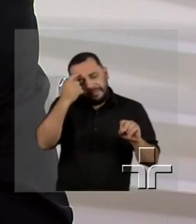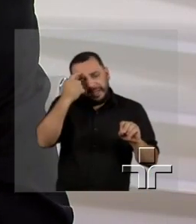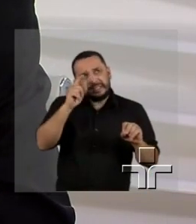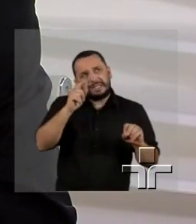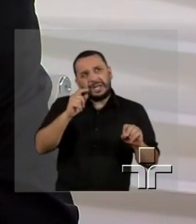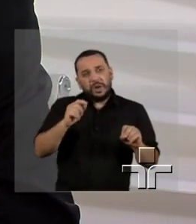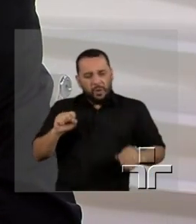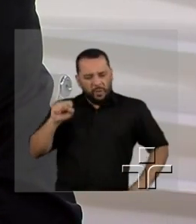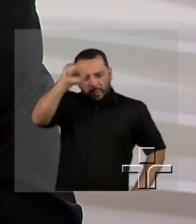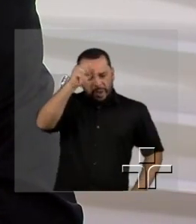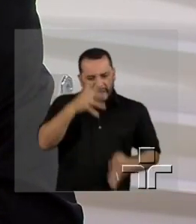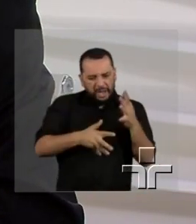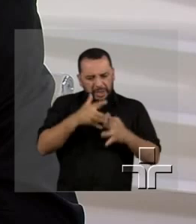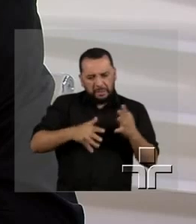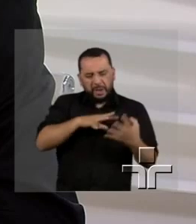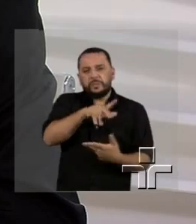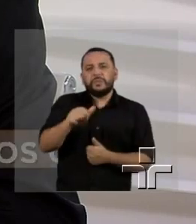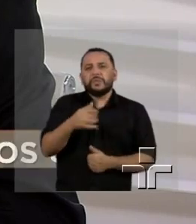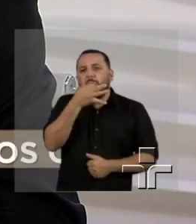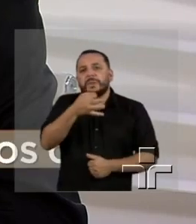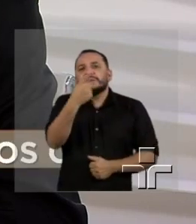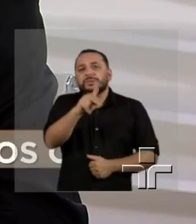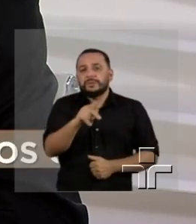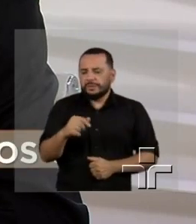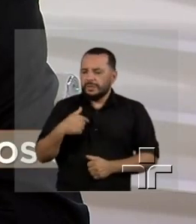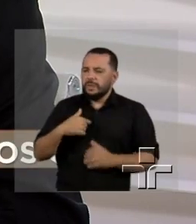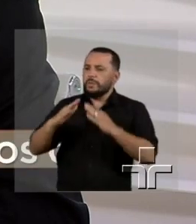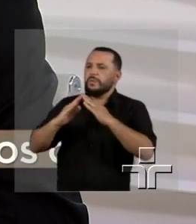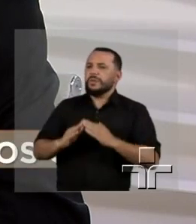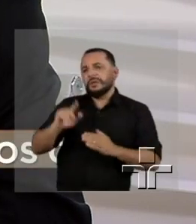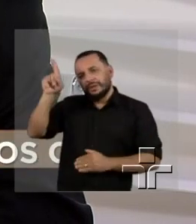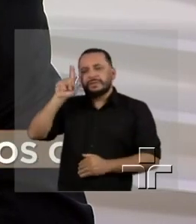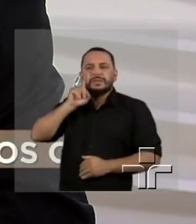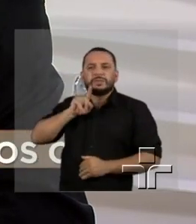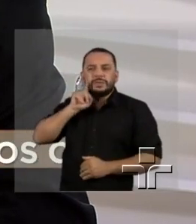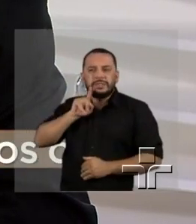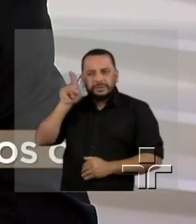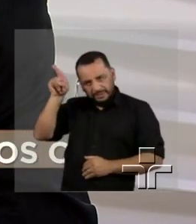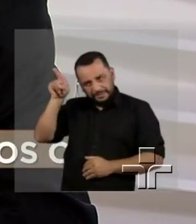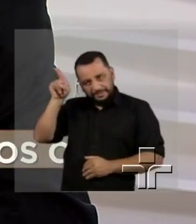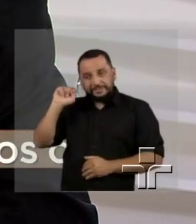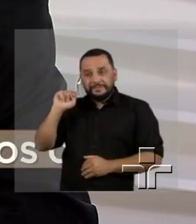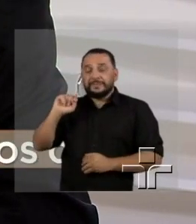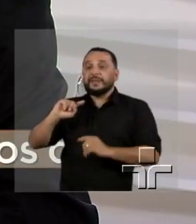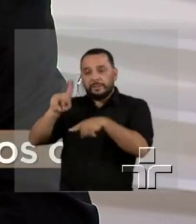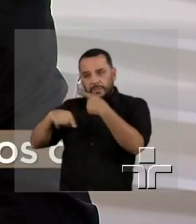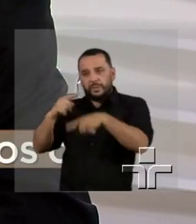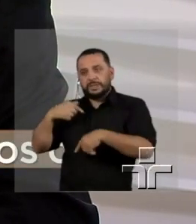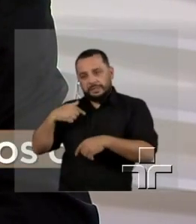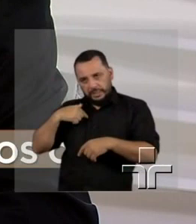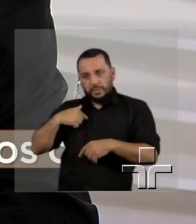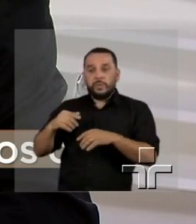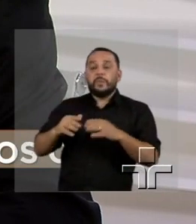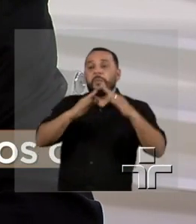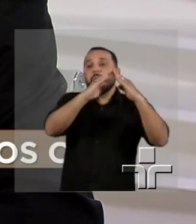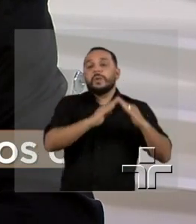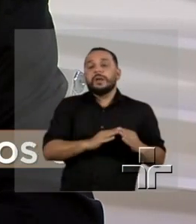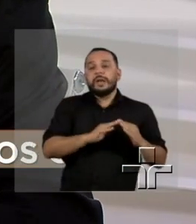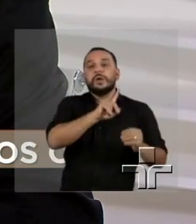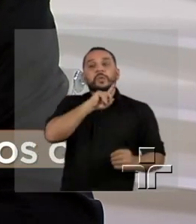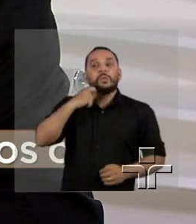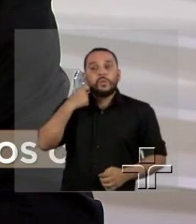cursos à distância para policiais, né? De coisas técnicas de legislação. O policial